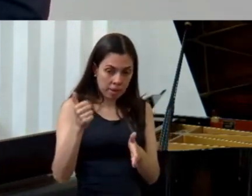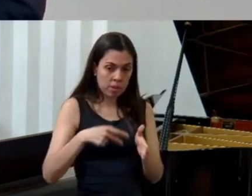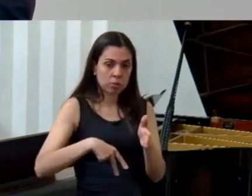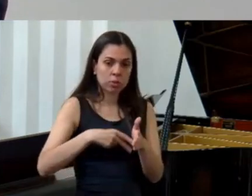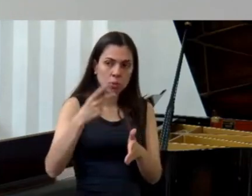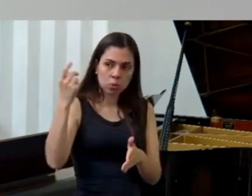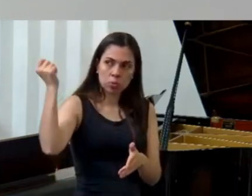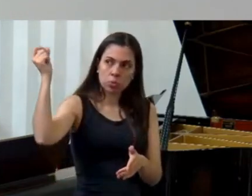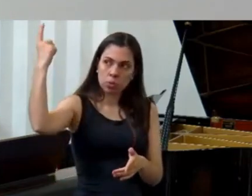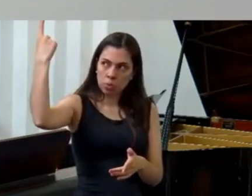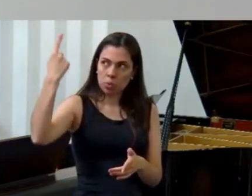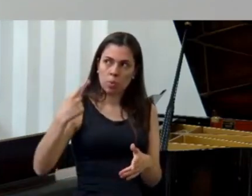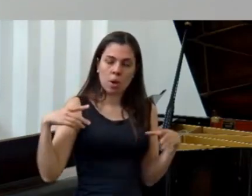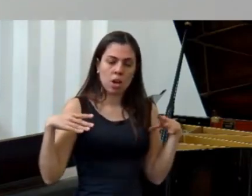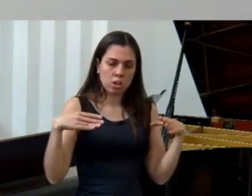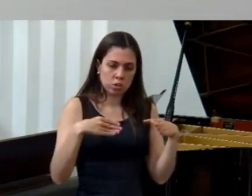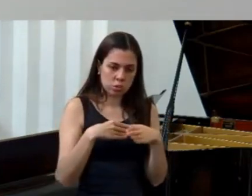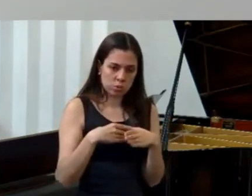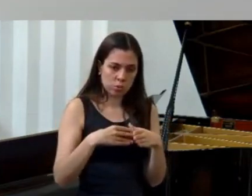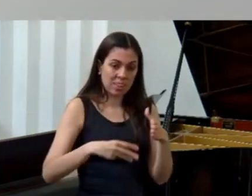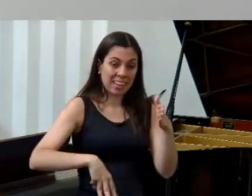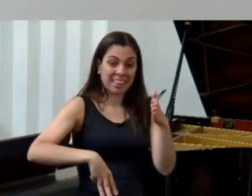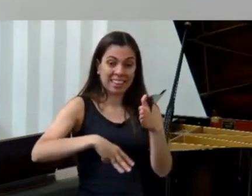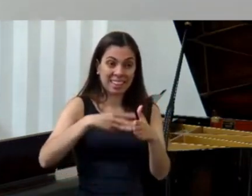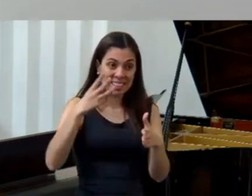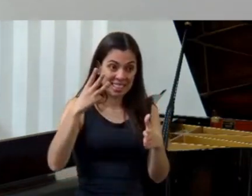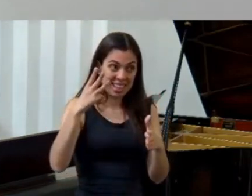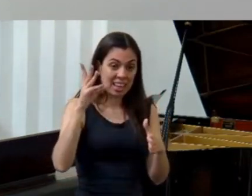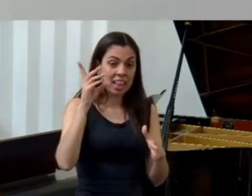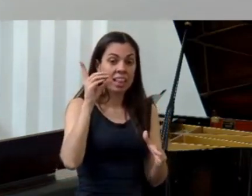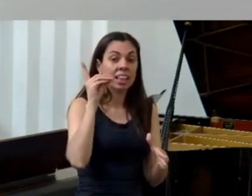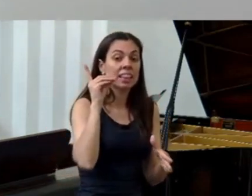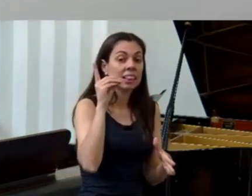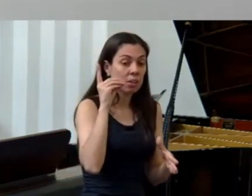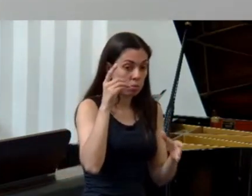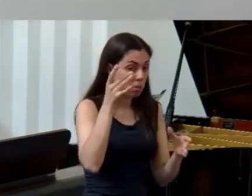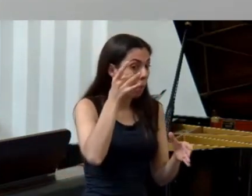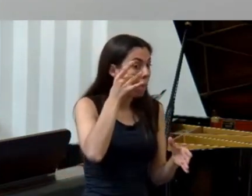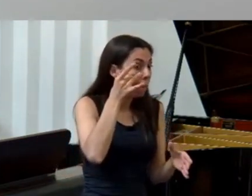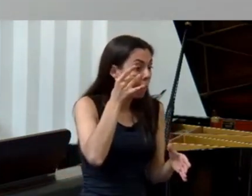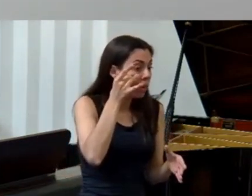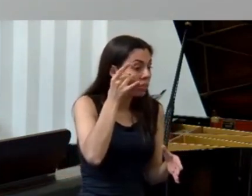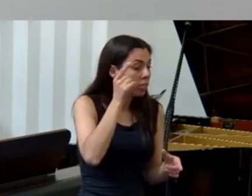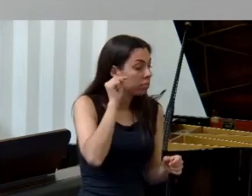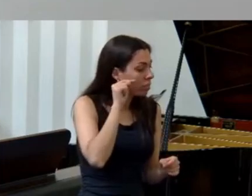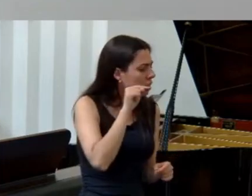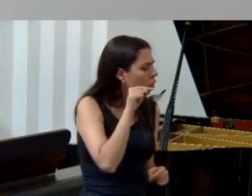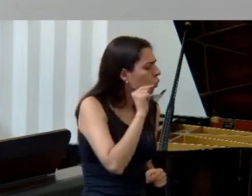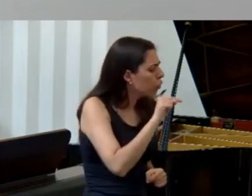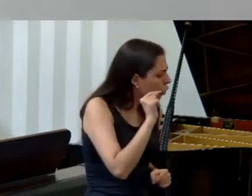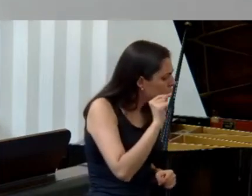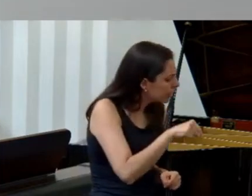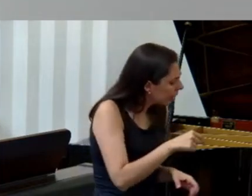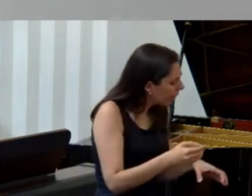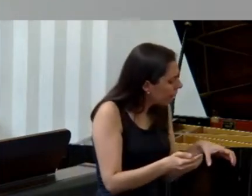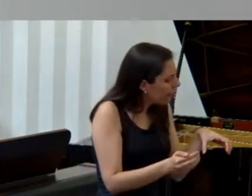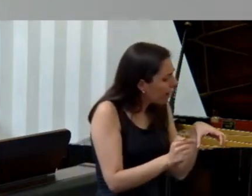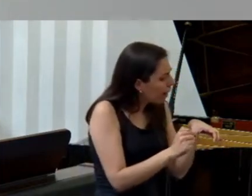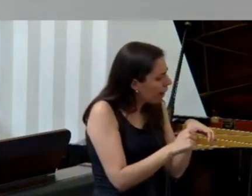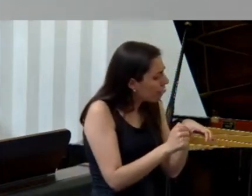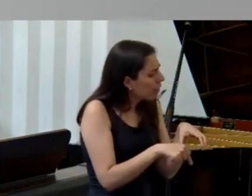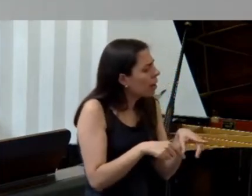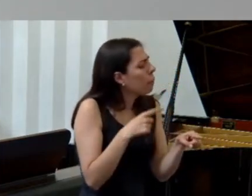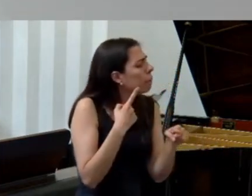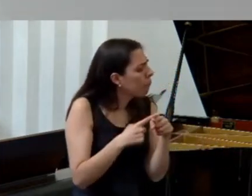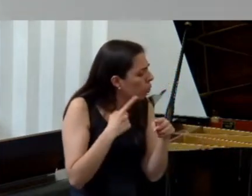E faz uma pergunta retórica a Elias. O que você está fazendo aqui?